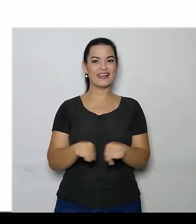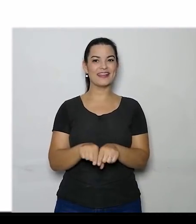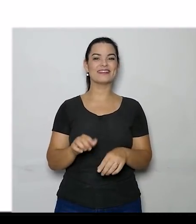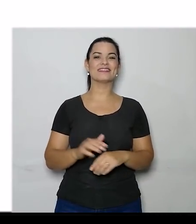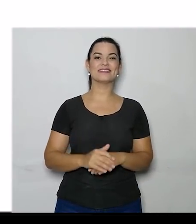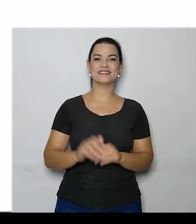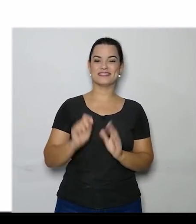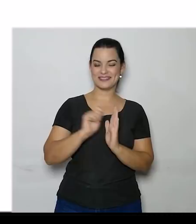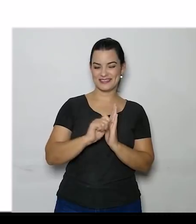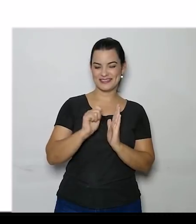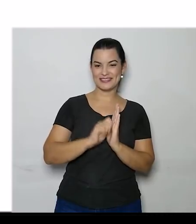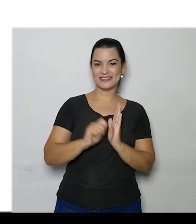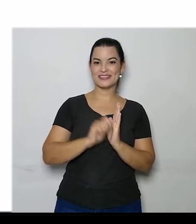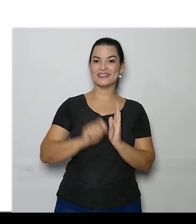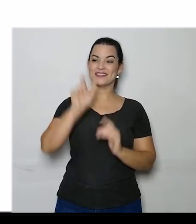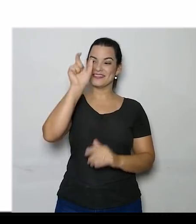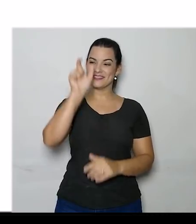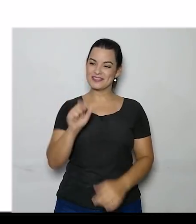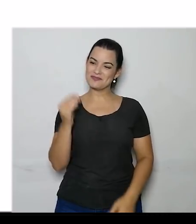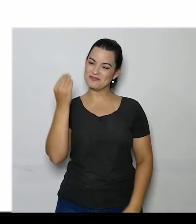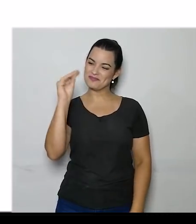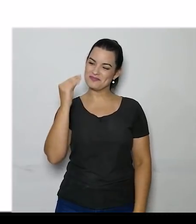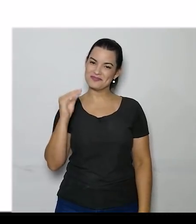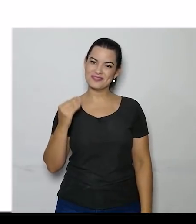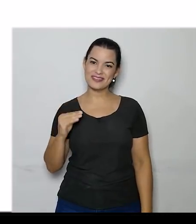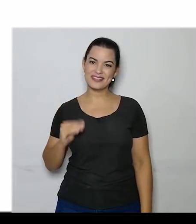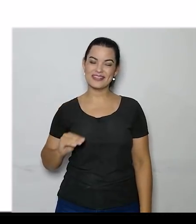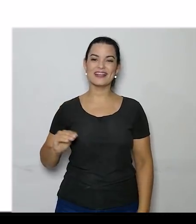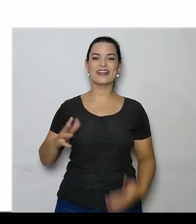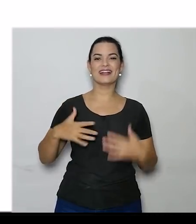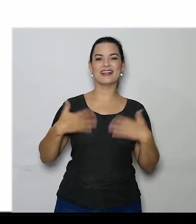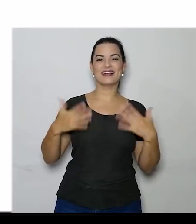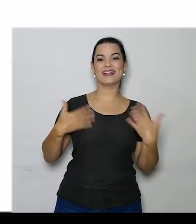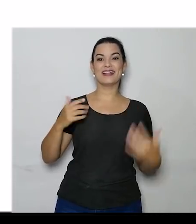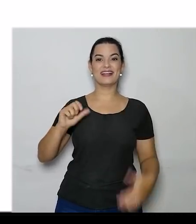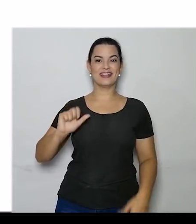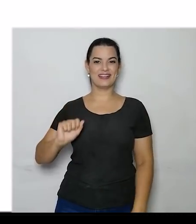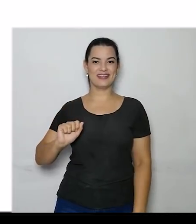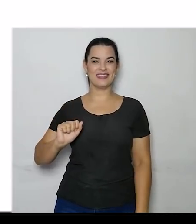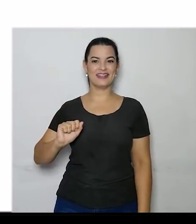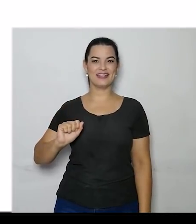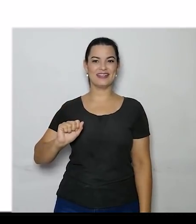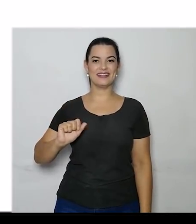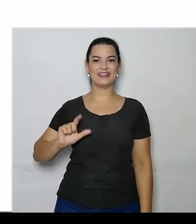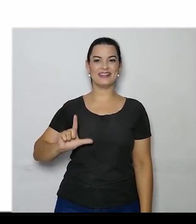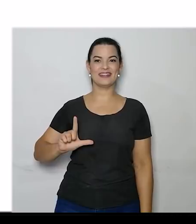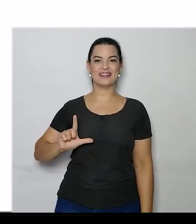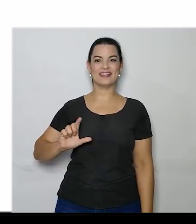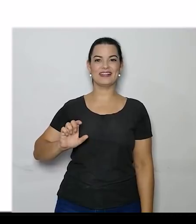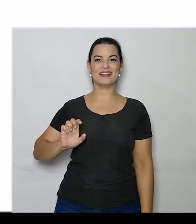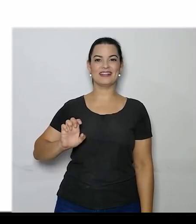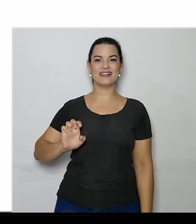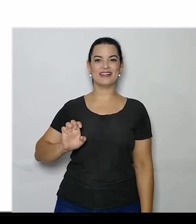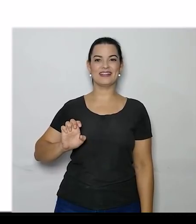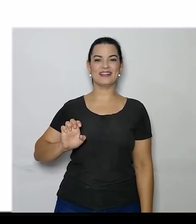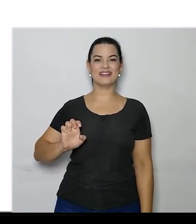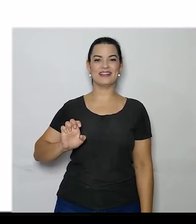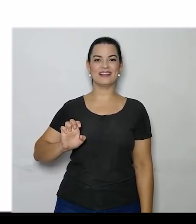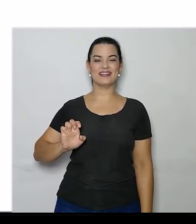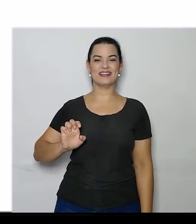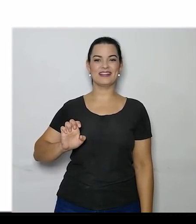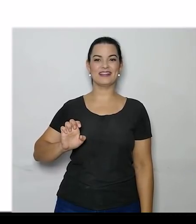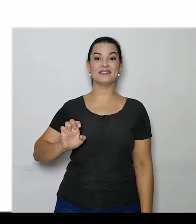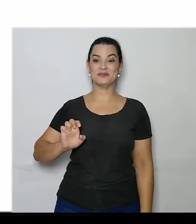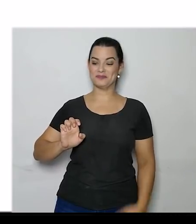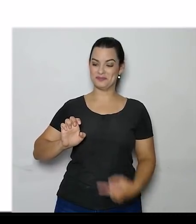a nossa cruzadinha. Vamos lá. Alegria. A, le, l, e. O E já